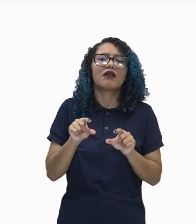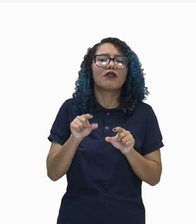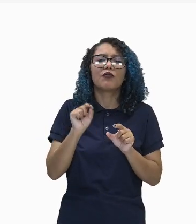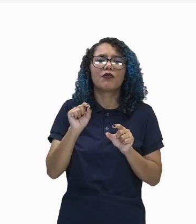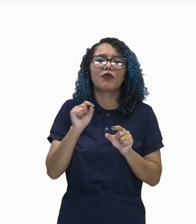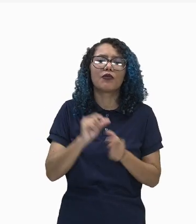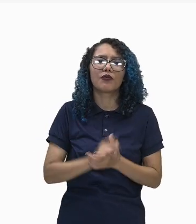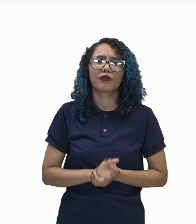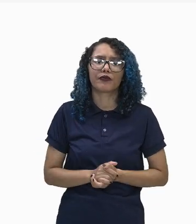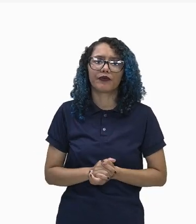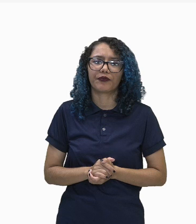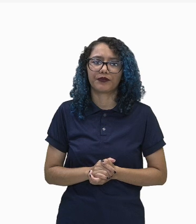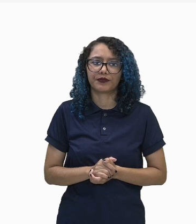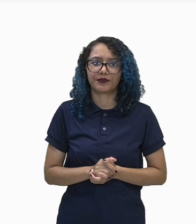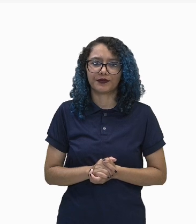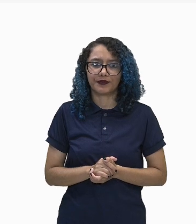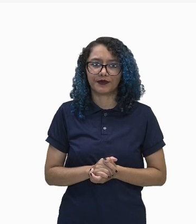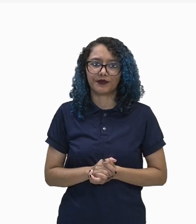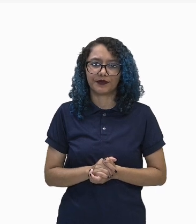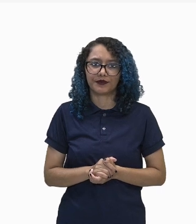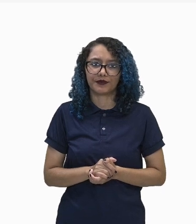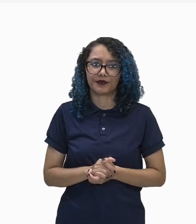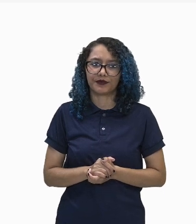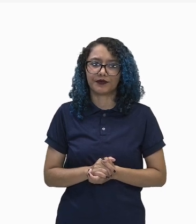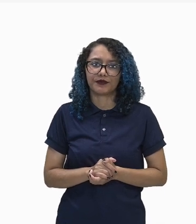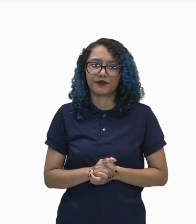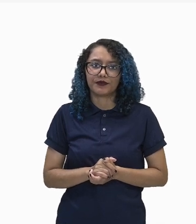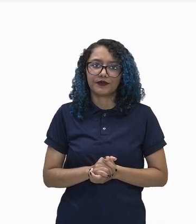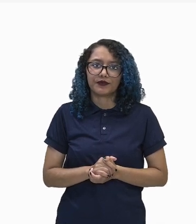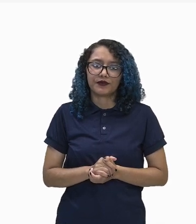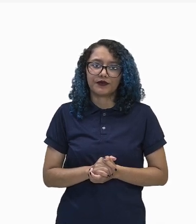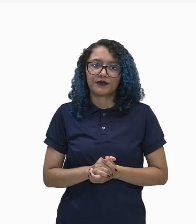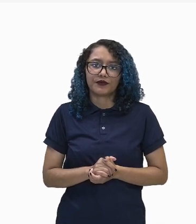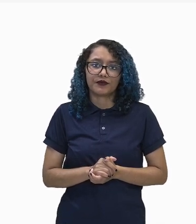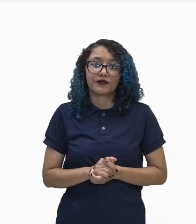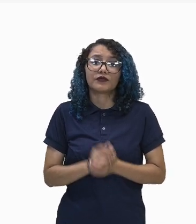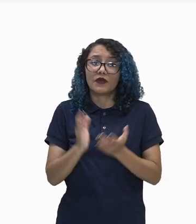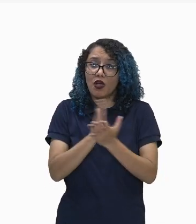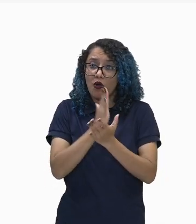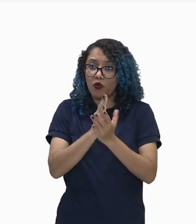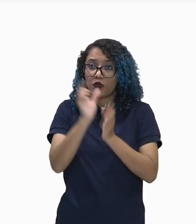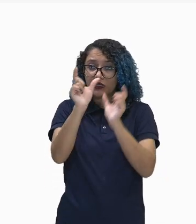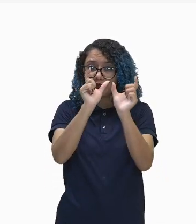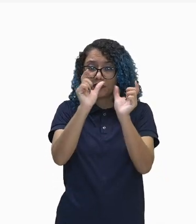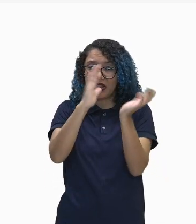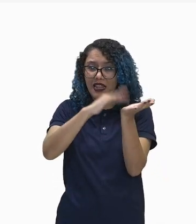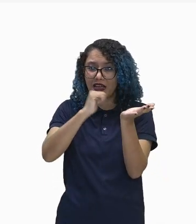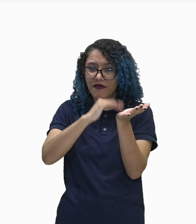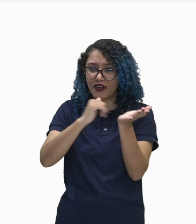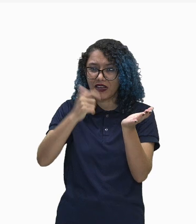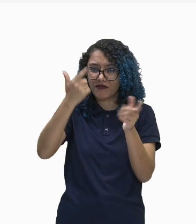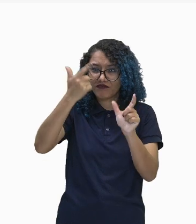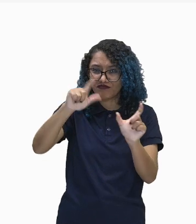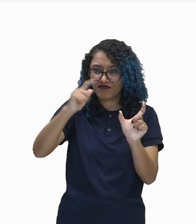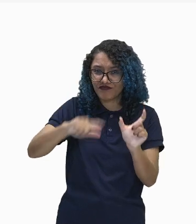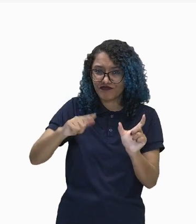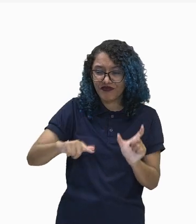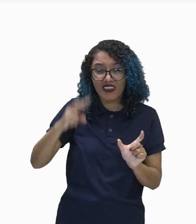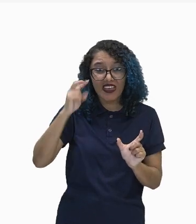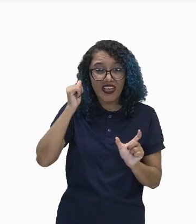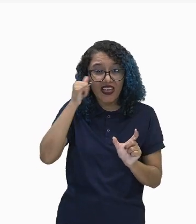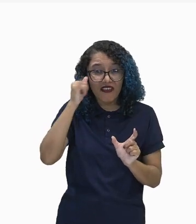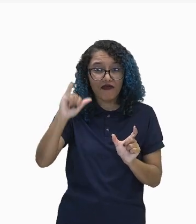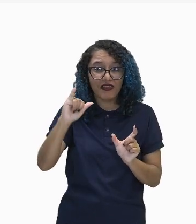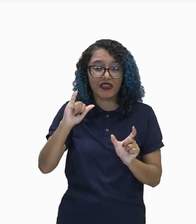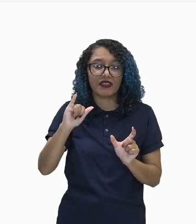aí, que há a supressão de palavras aí, para não haver repetição.